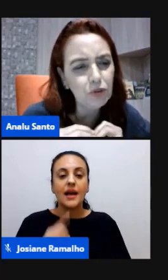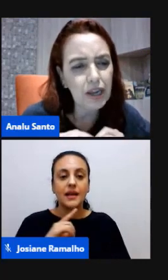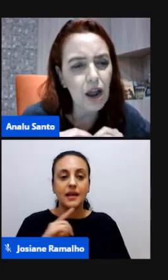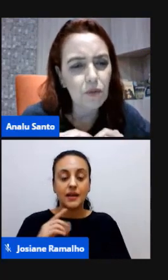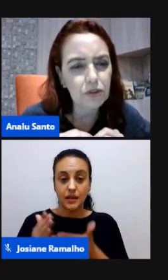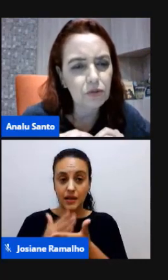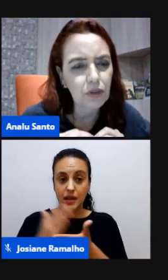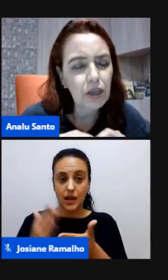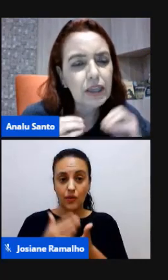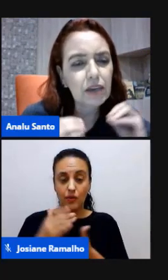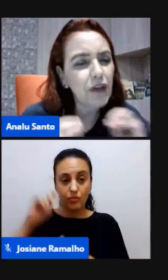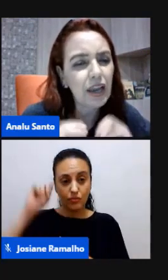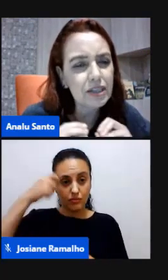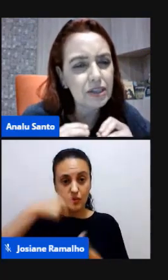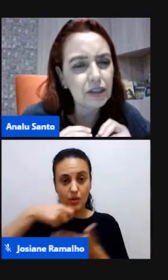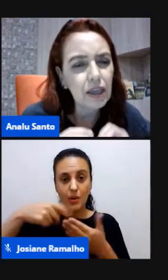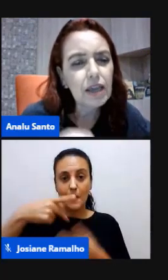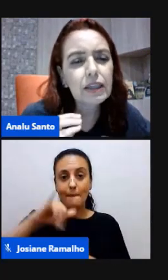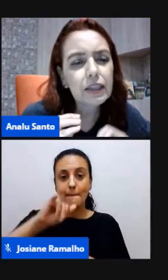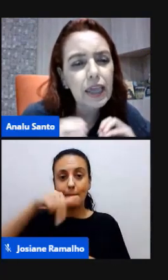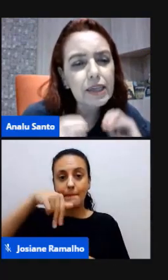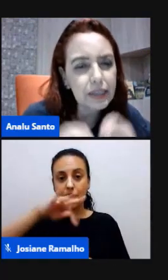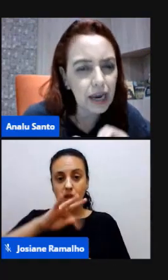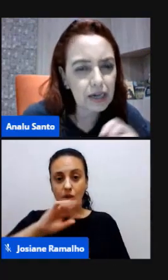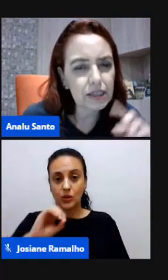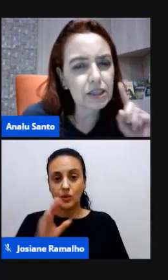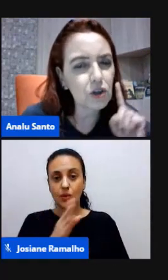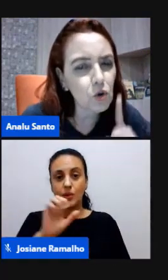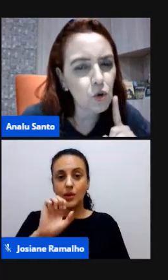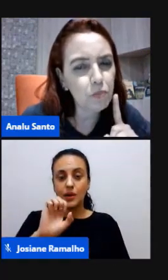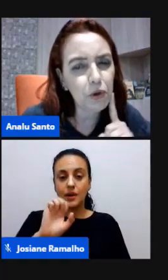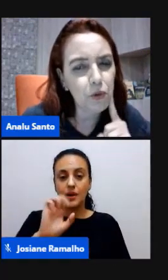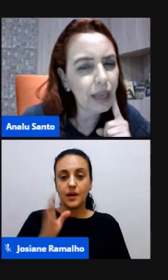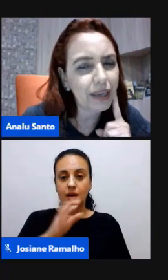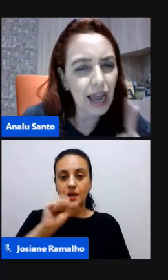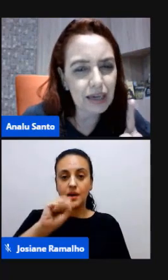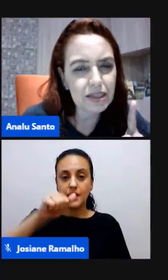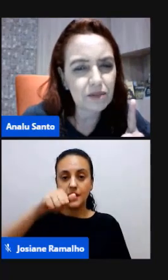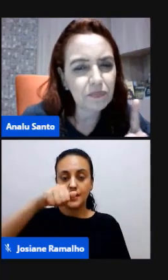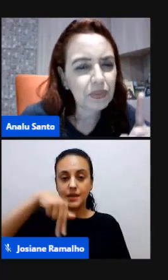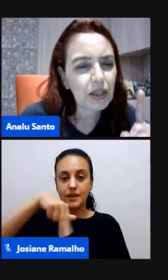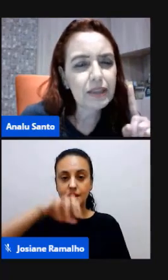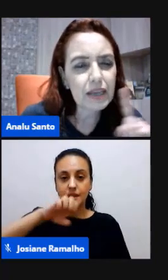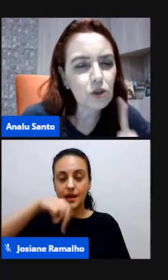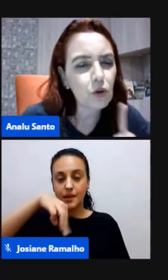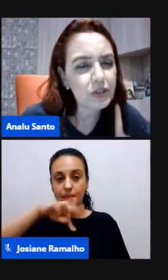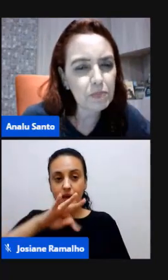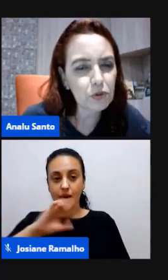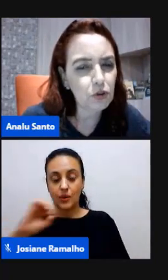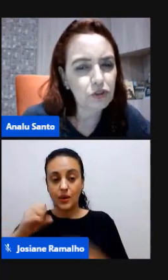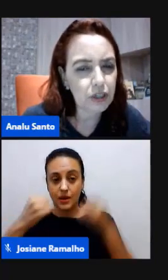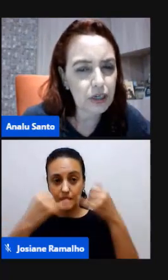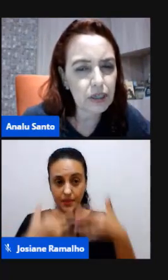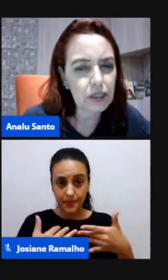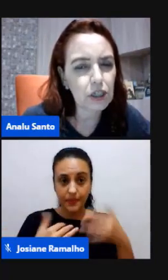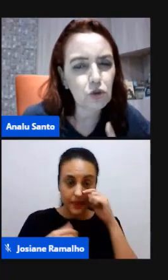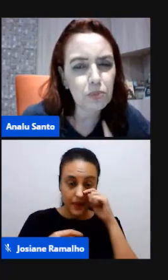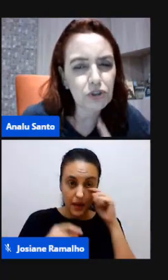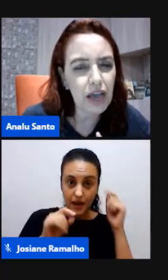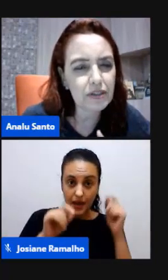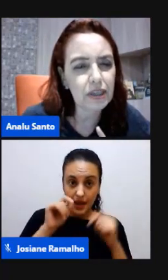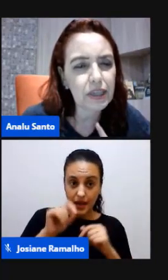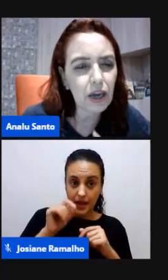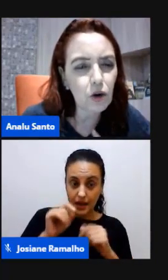achei muito legal isso, que ele fala assim: quem quer que se ocupe com a análise das concepções de criança